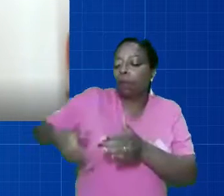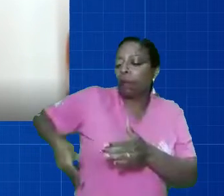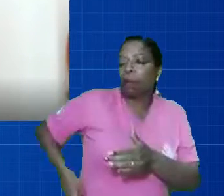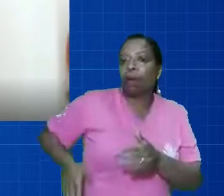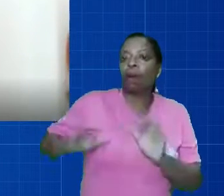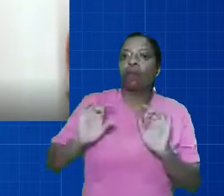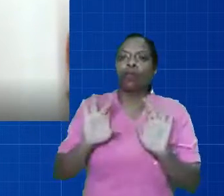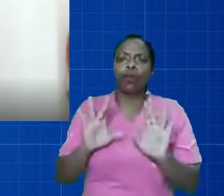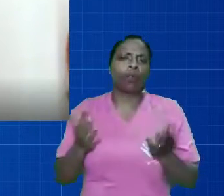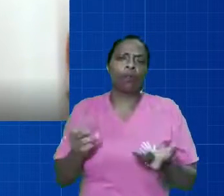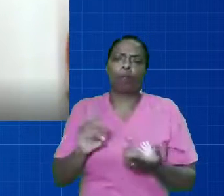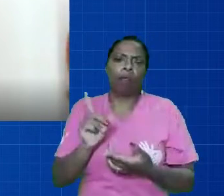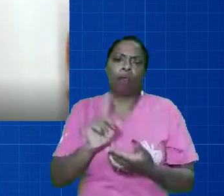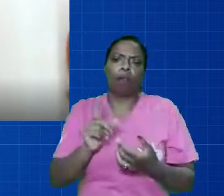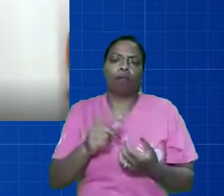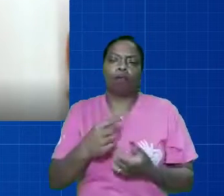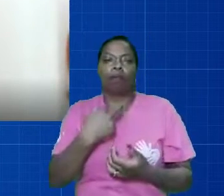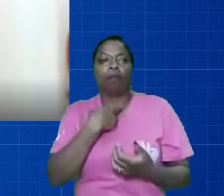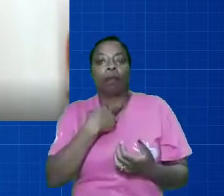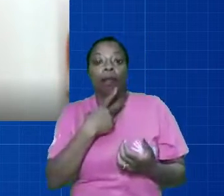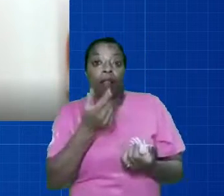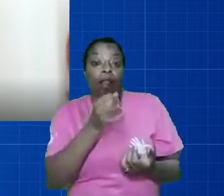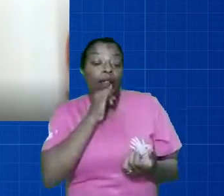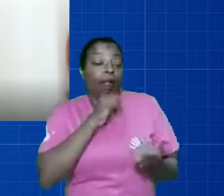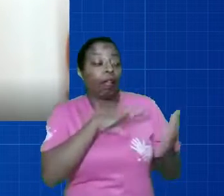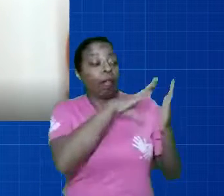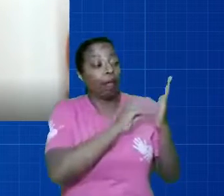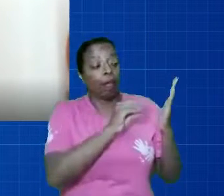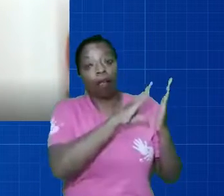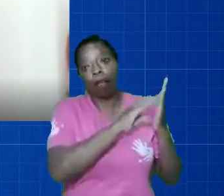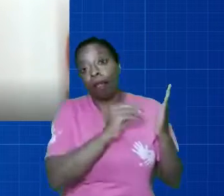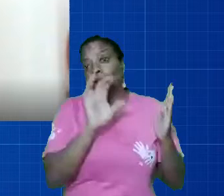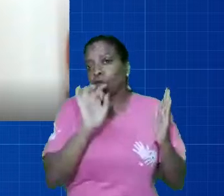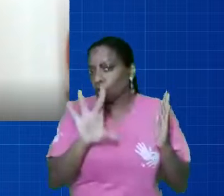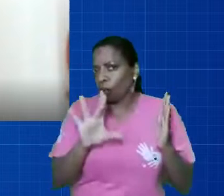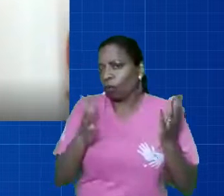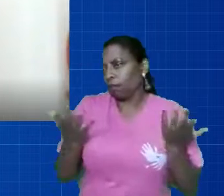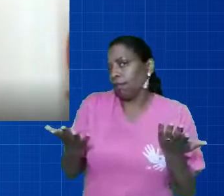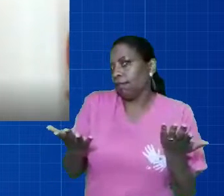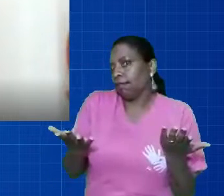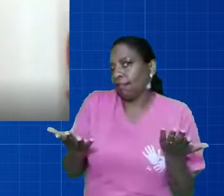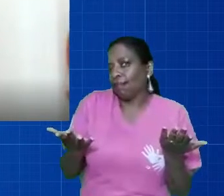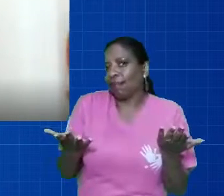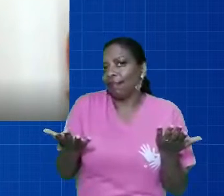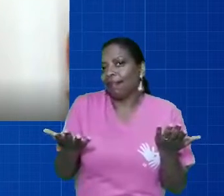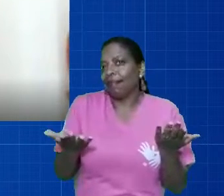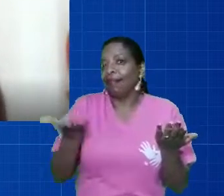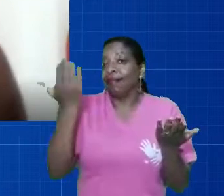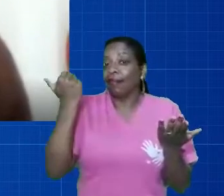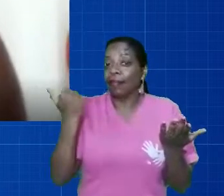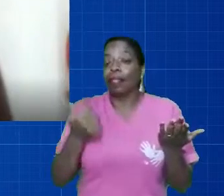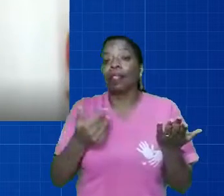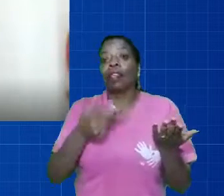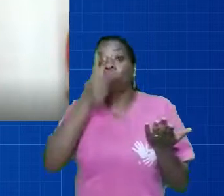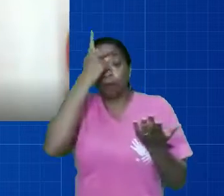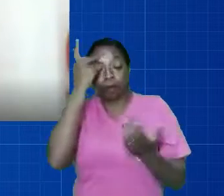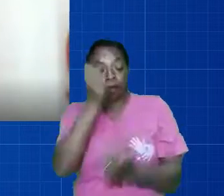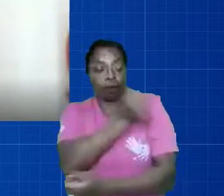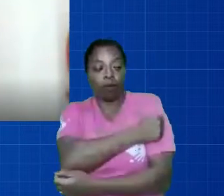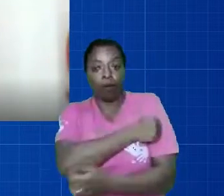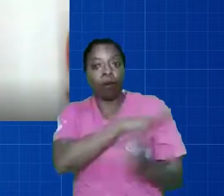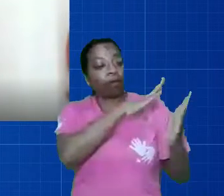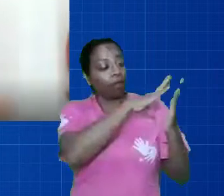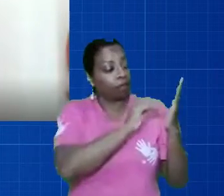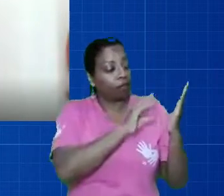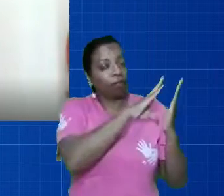modelo pedagógico ali para ser aprendido pelos alunos. Na concepção de arte como